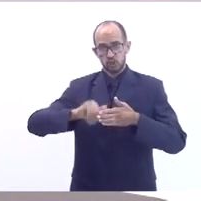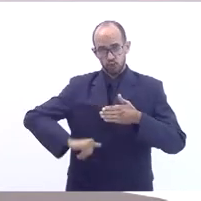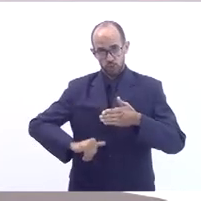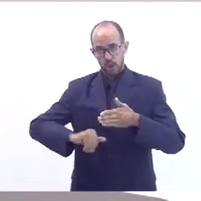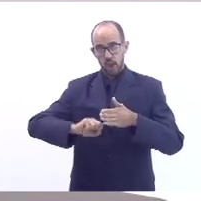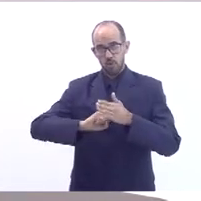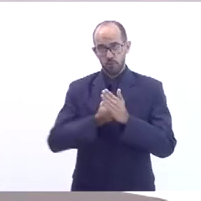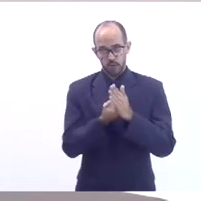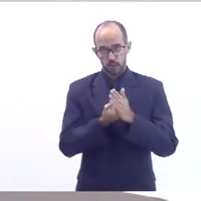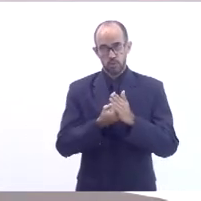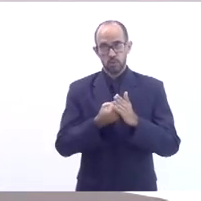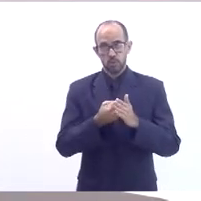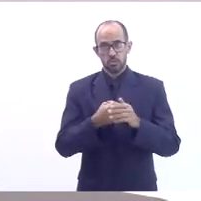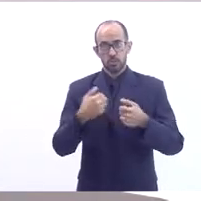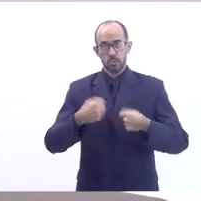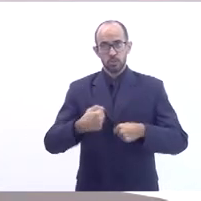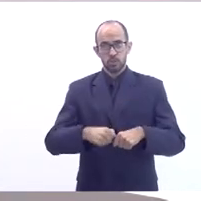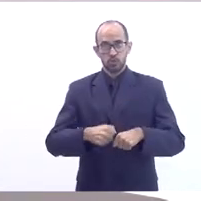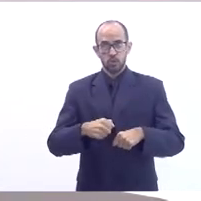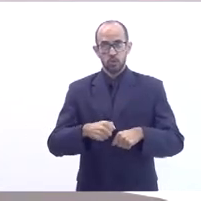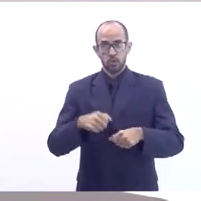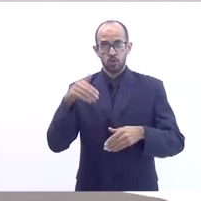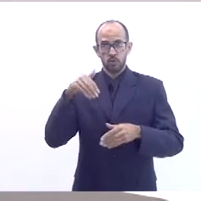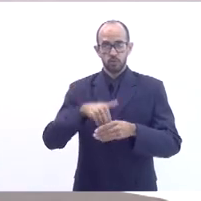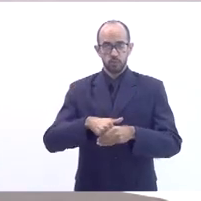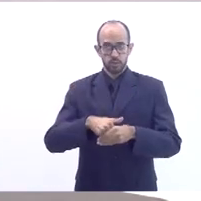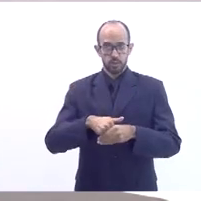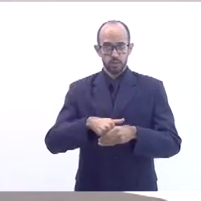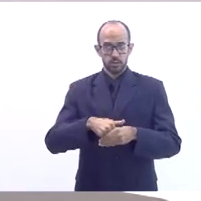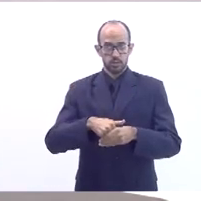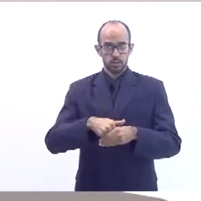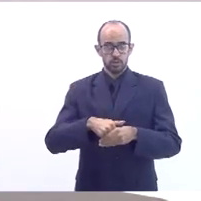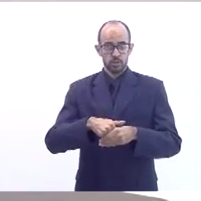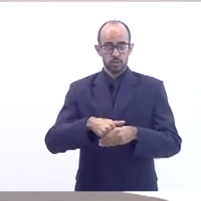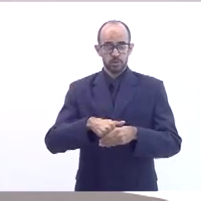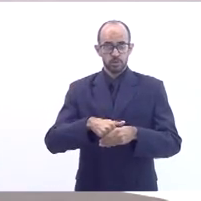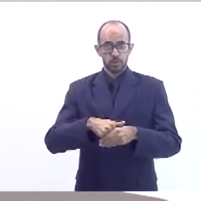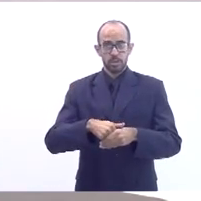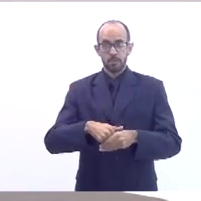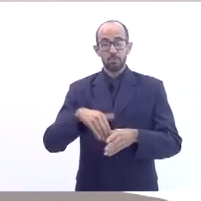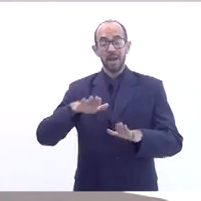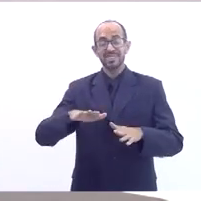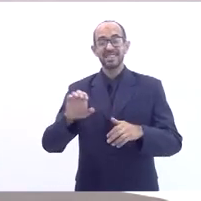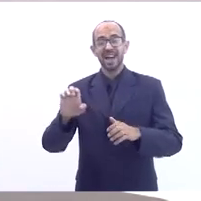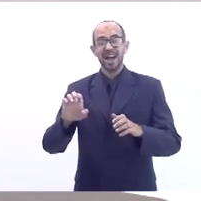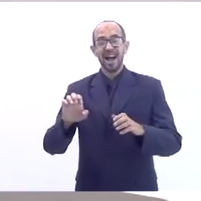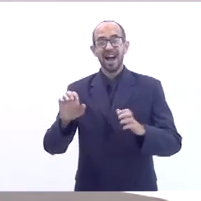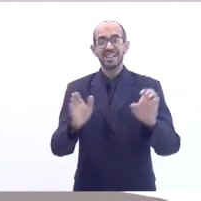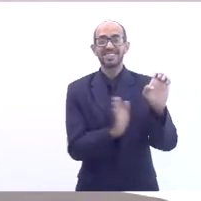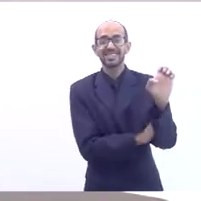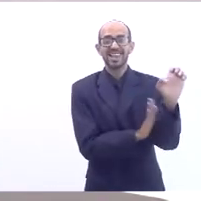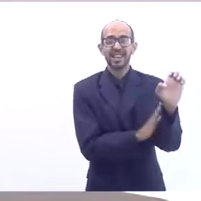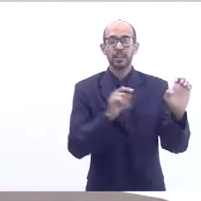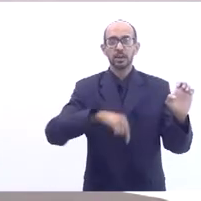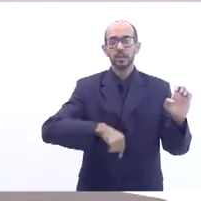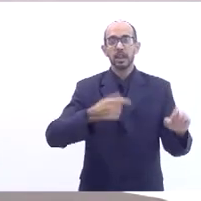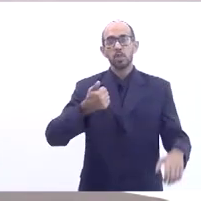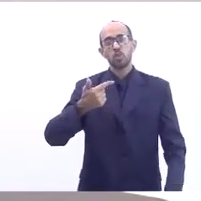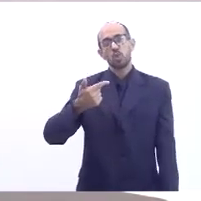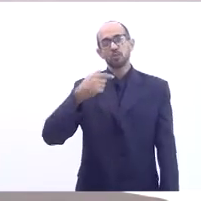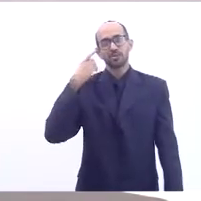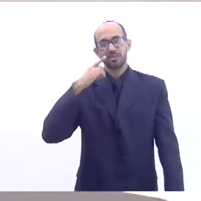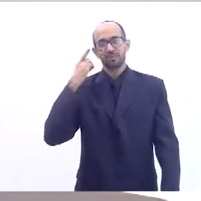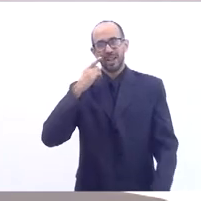vocês terem uma ideia esquerda toda aqui da Assembleia somada não dá 12 deputados não dá dos Deputados